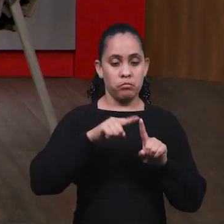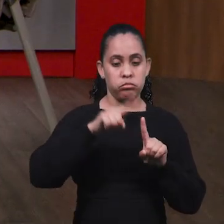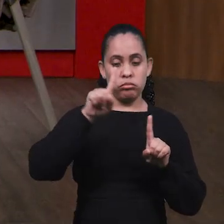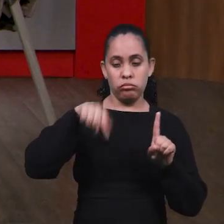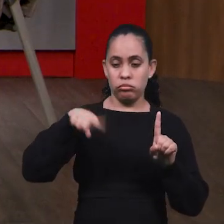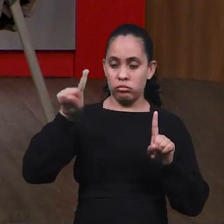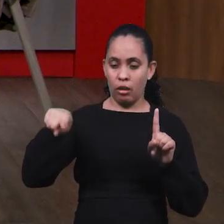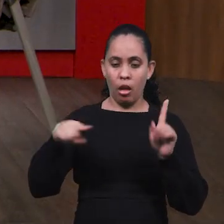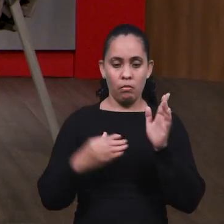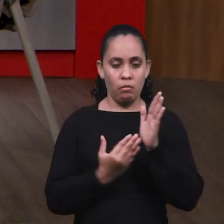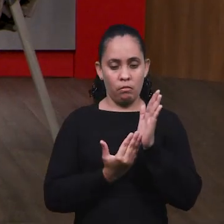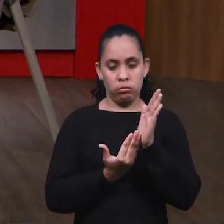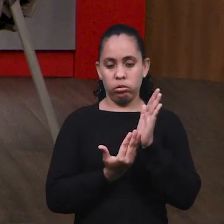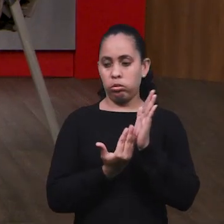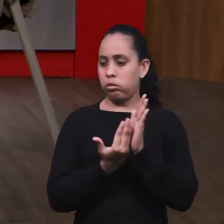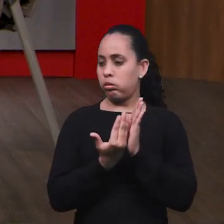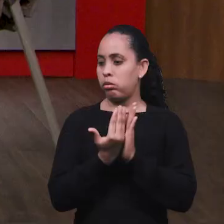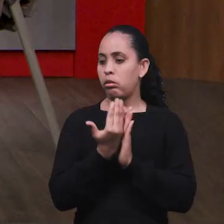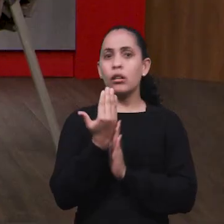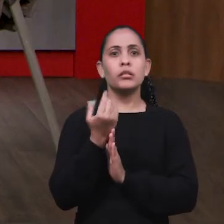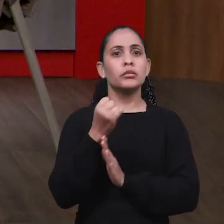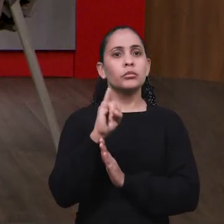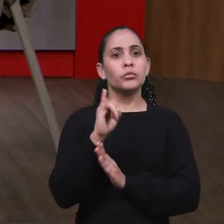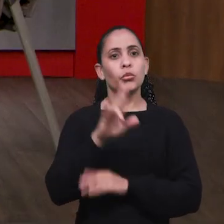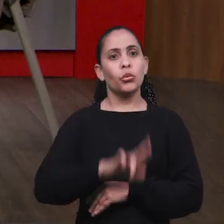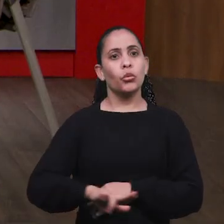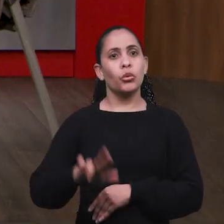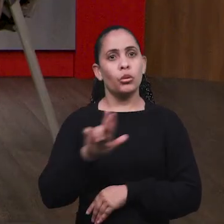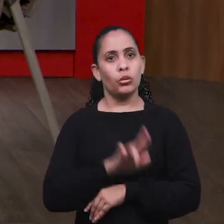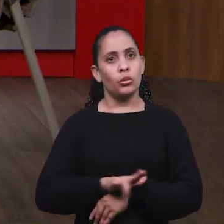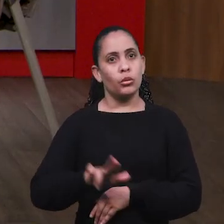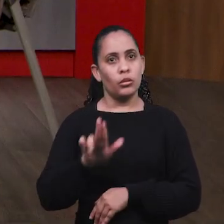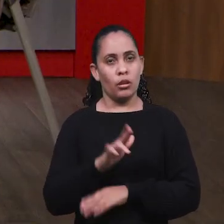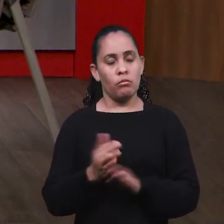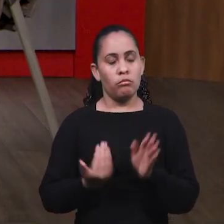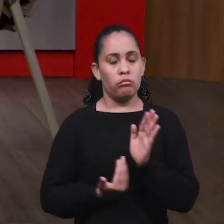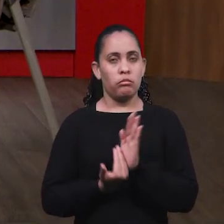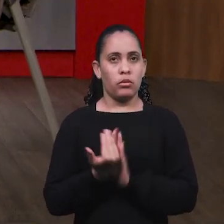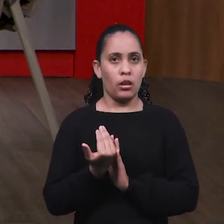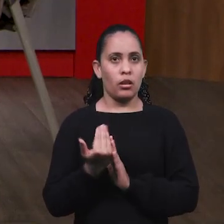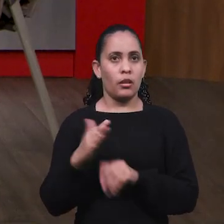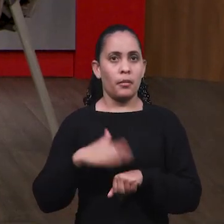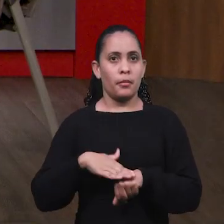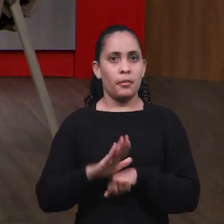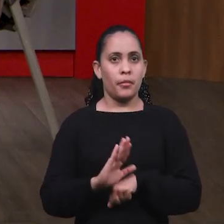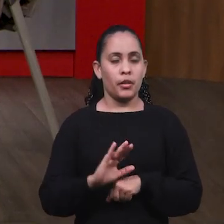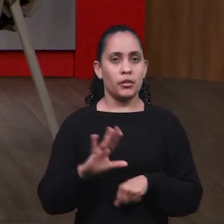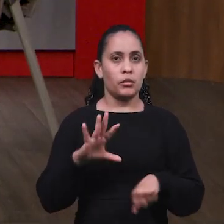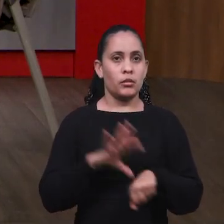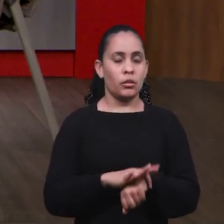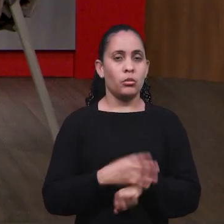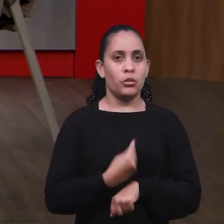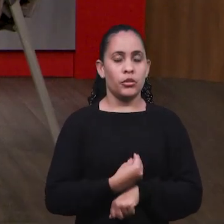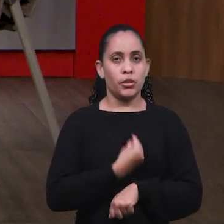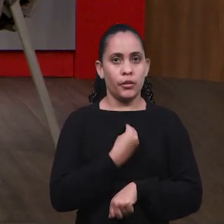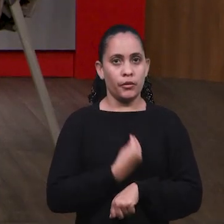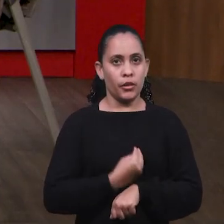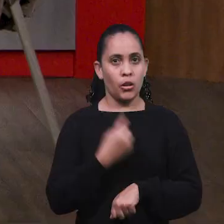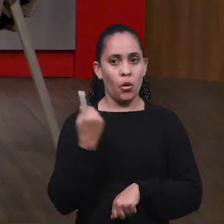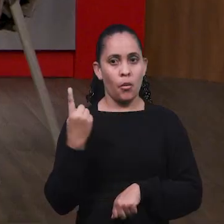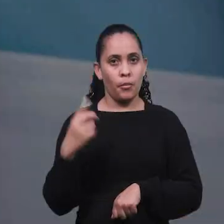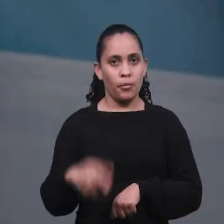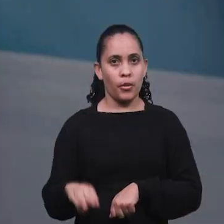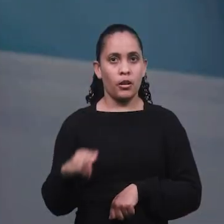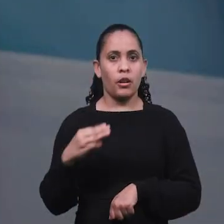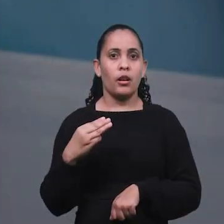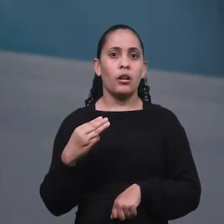é a estatística. Então, quanto mais se usa aquela cobertura, ela acaba ficando mais cara. Mas um seguro, por exemplo, uma cobertura